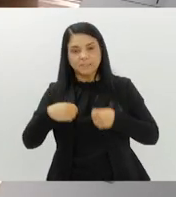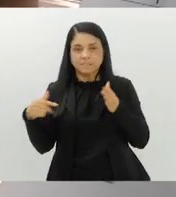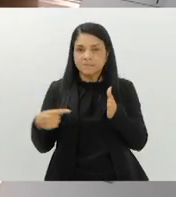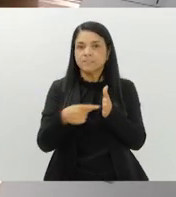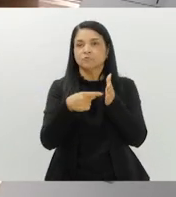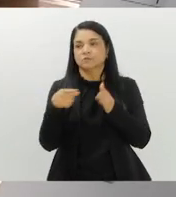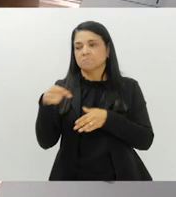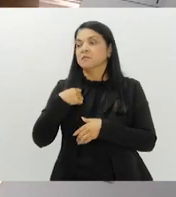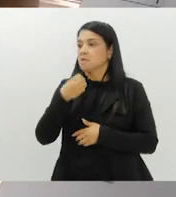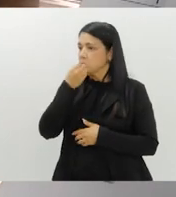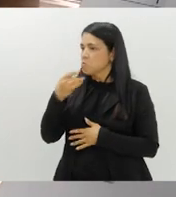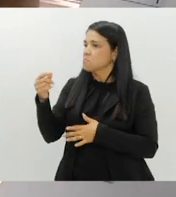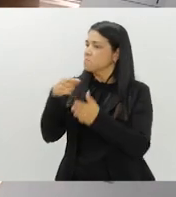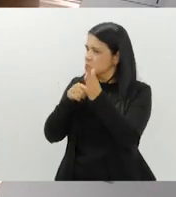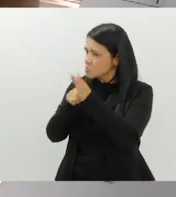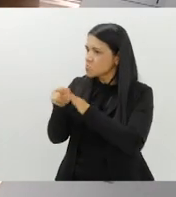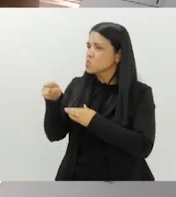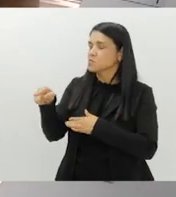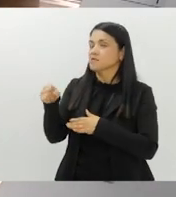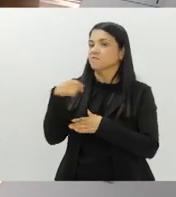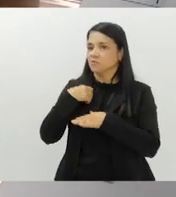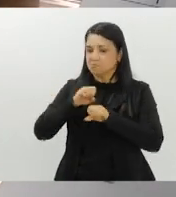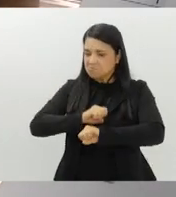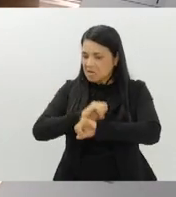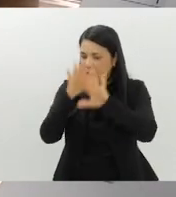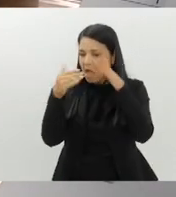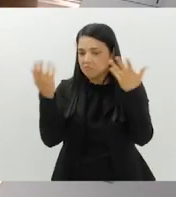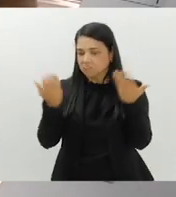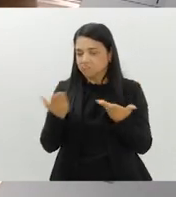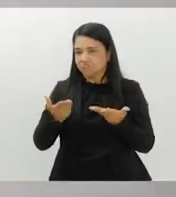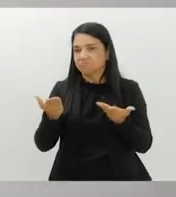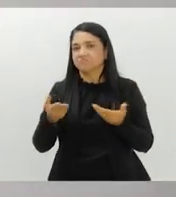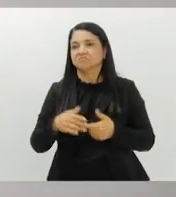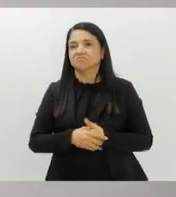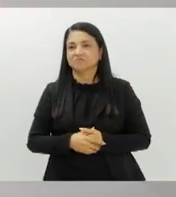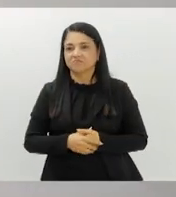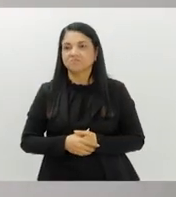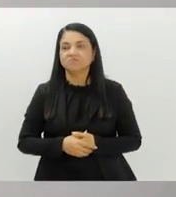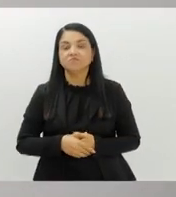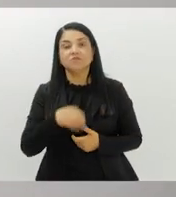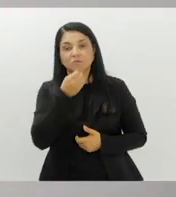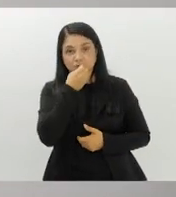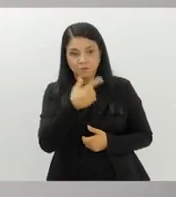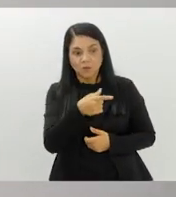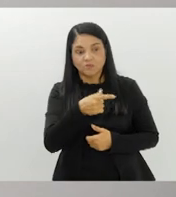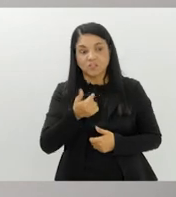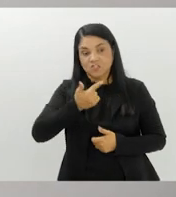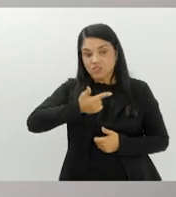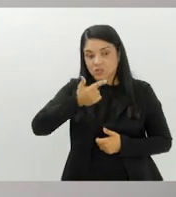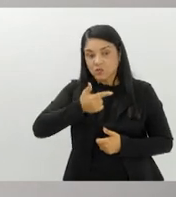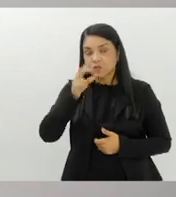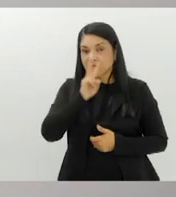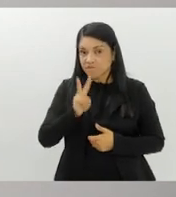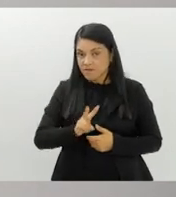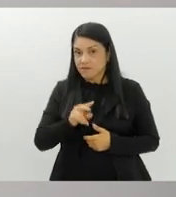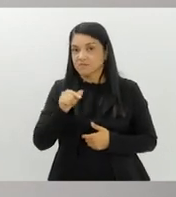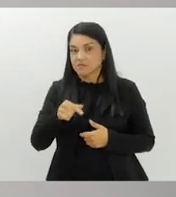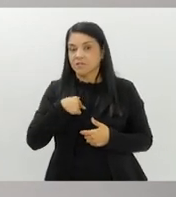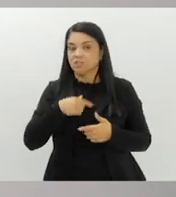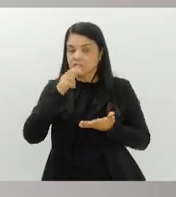que você levantou isso e que foi devidamente esclarecido também. É muito bom mesmo, porque é a segunda vez que a gente faz essa questão da